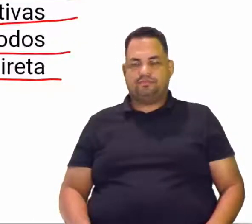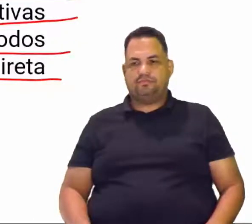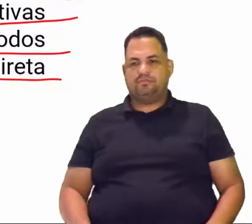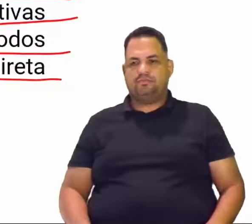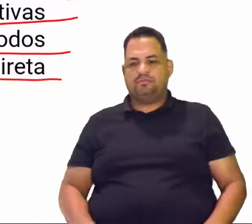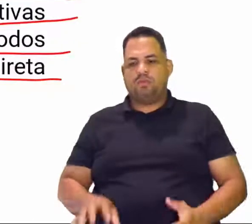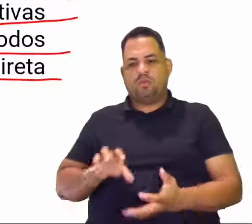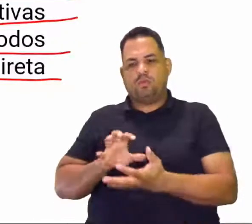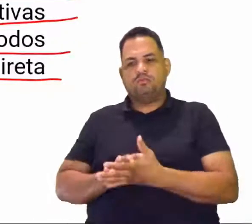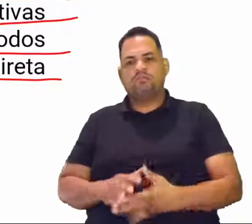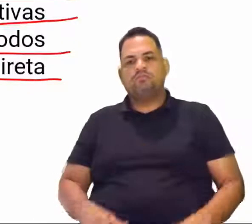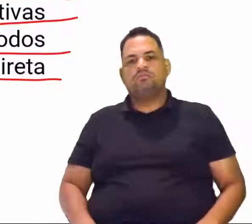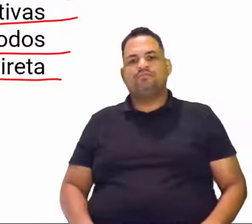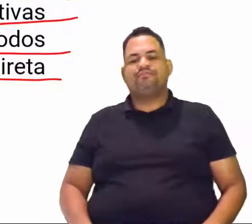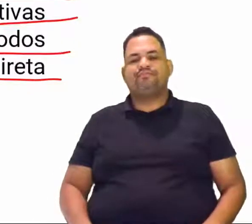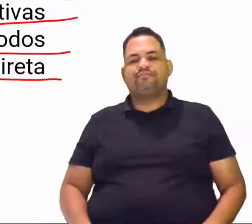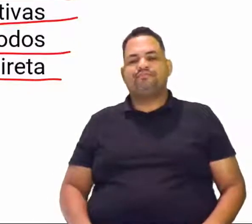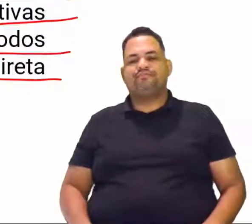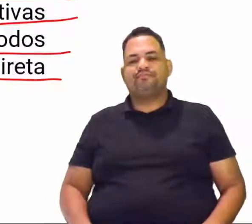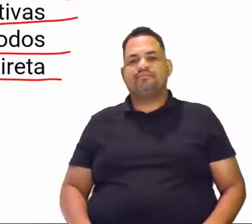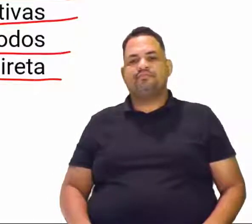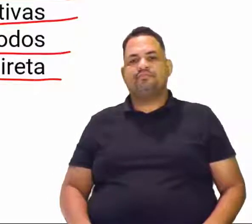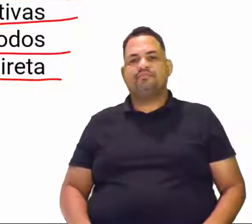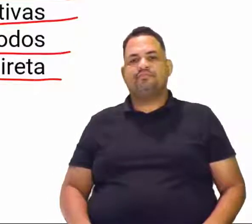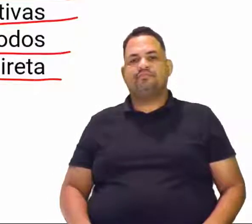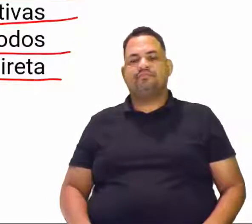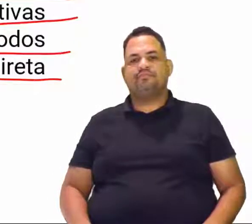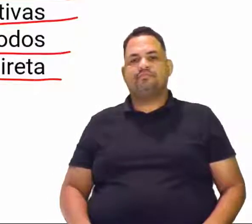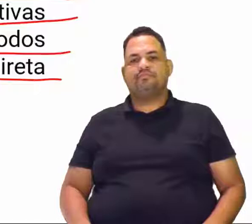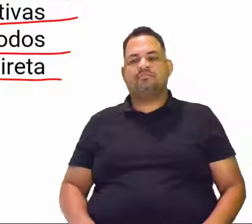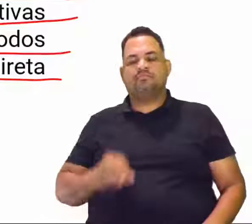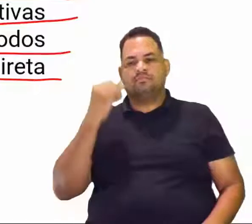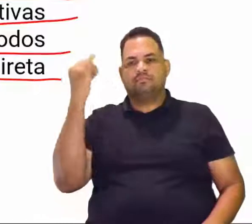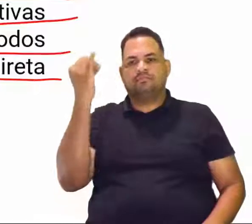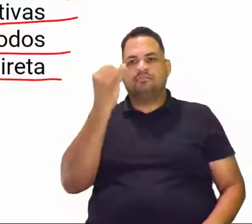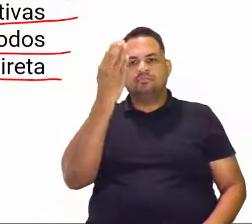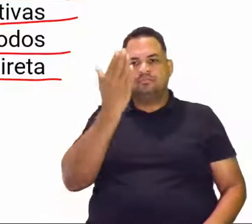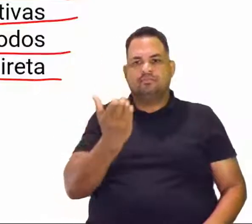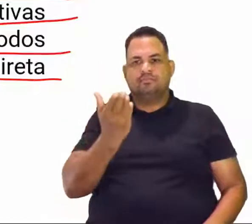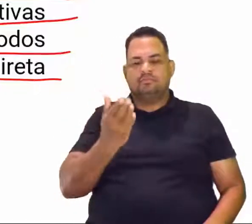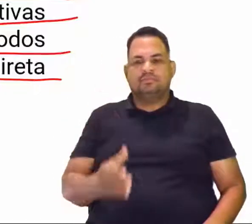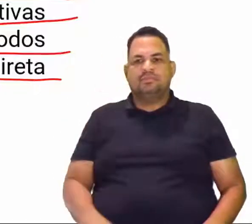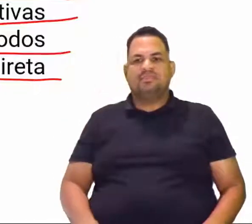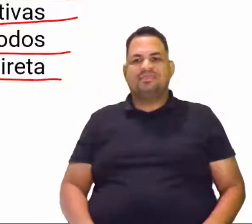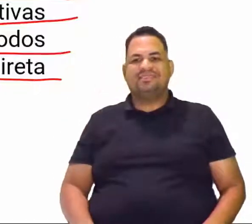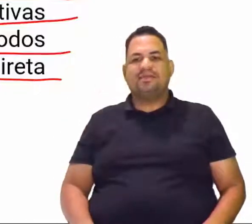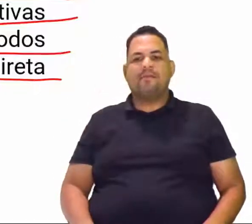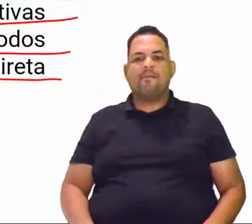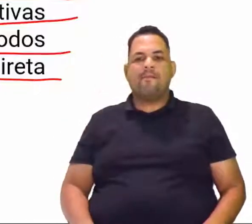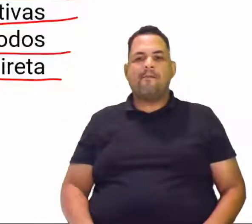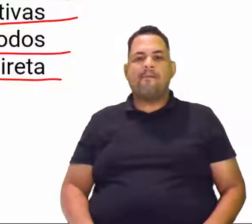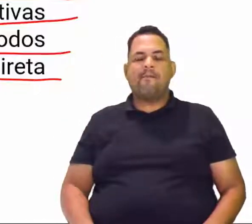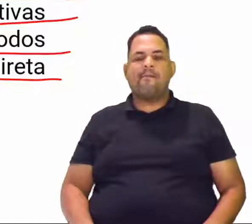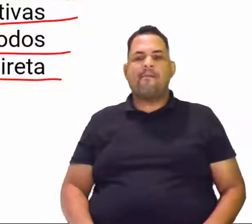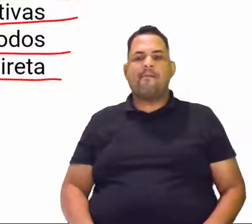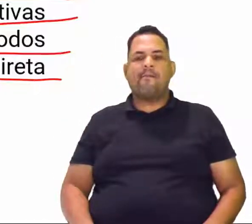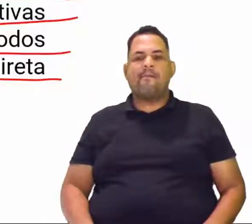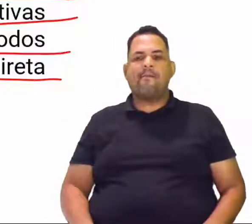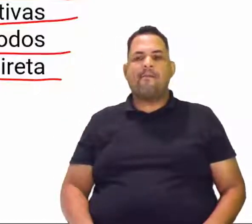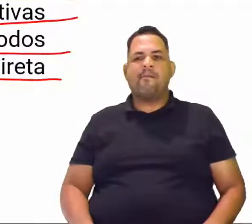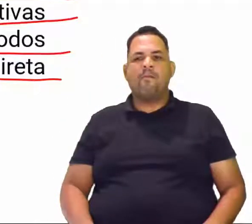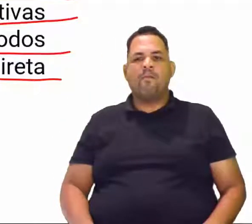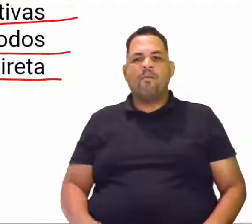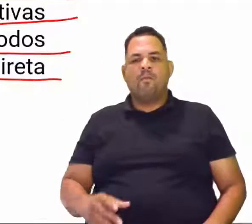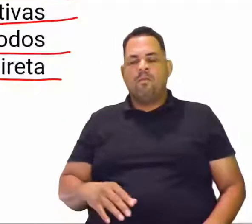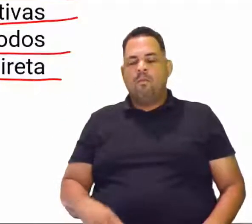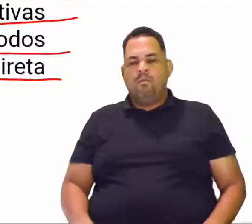então fique ligado sobre esses conceitos que é importante é não achar que decolonialidad a mesma coisa